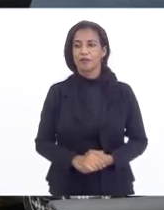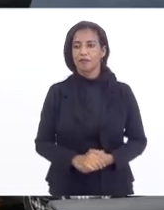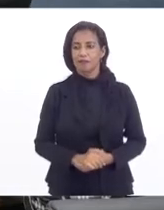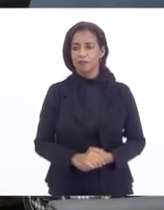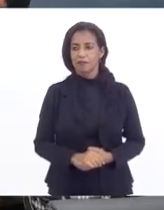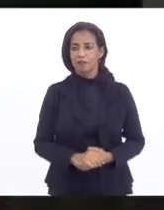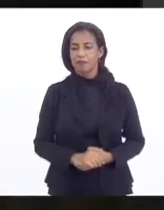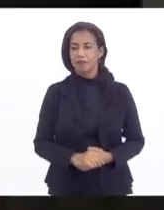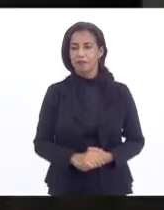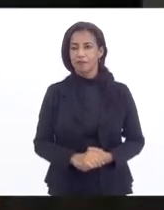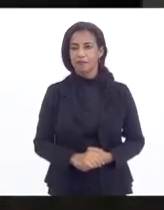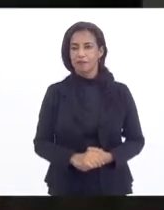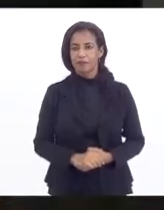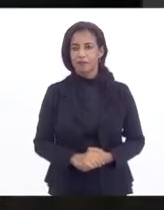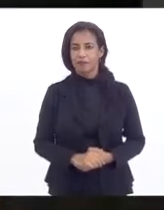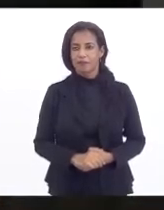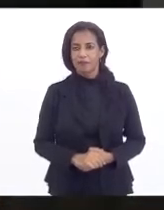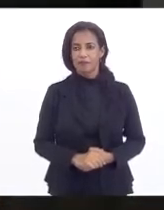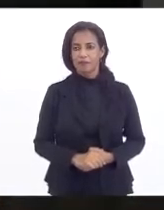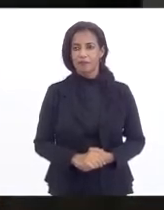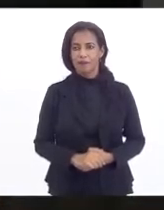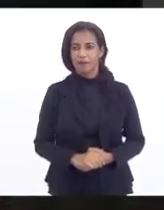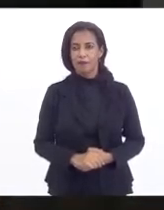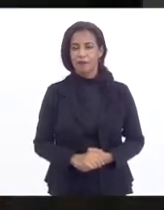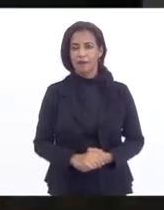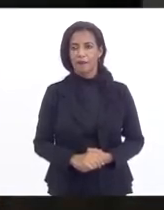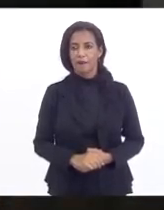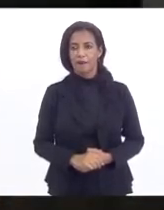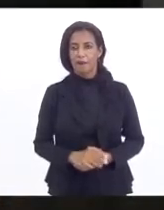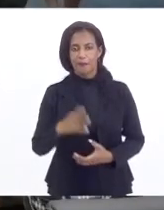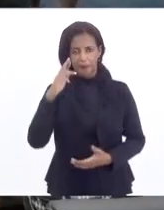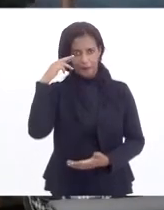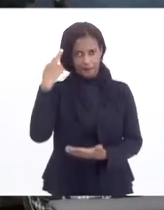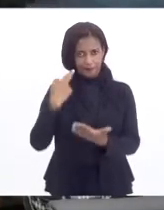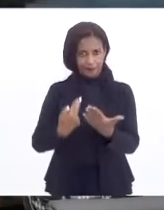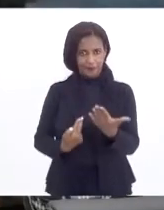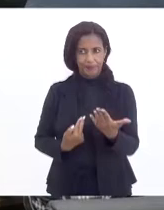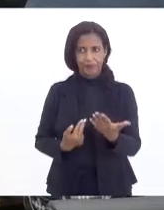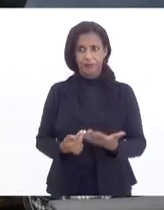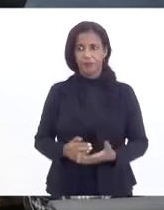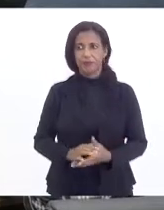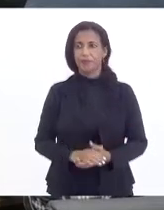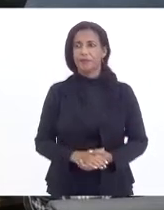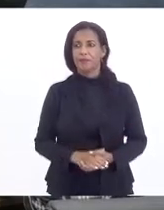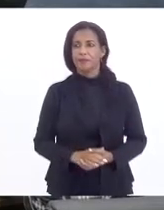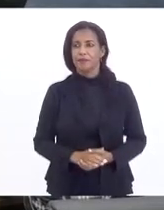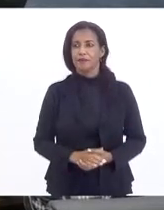É substitutivo? Não é. Renata Souza.